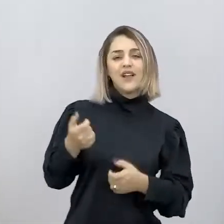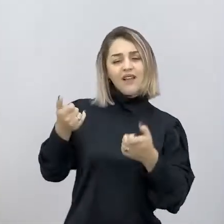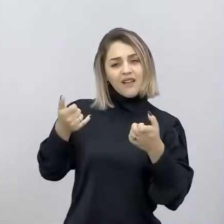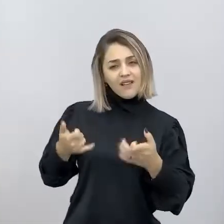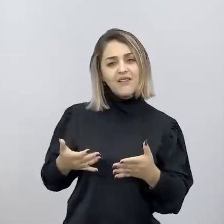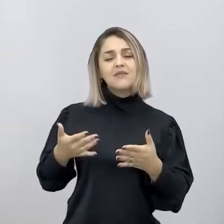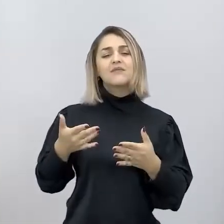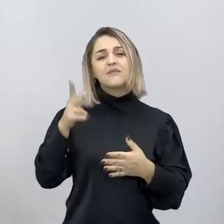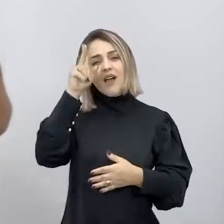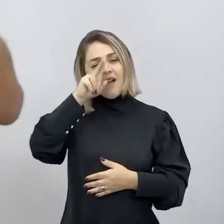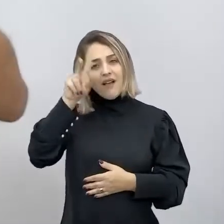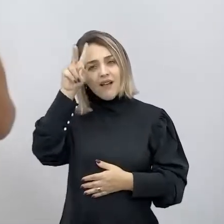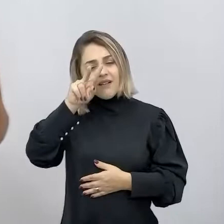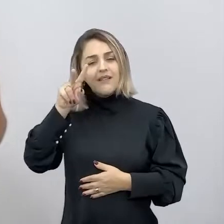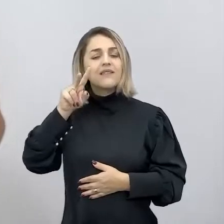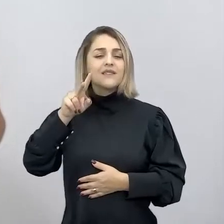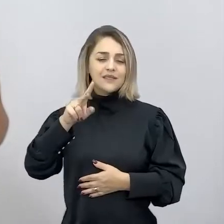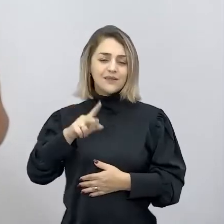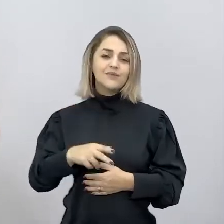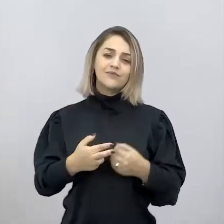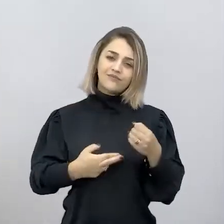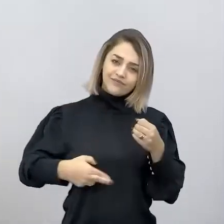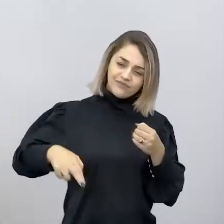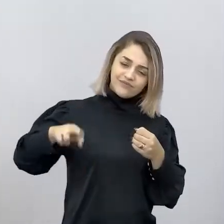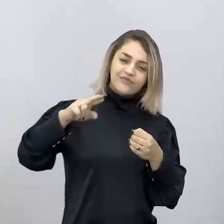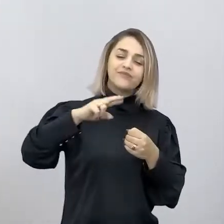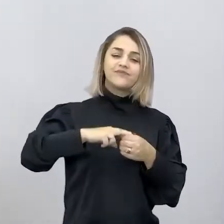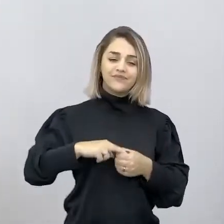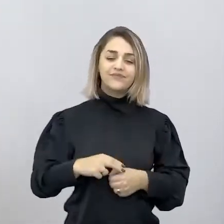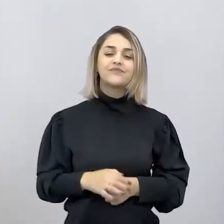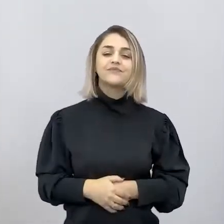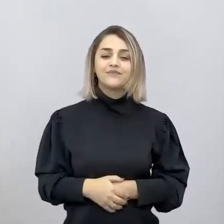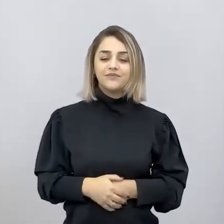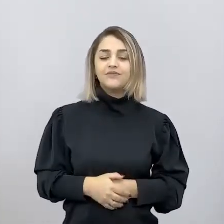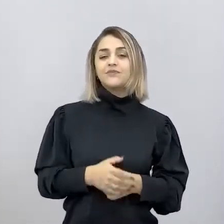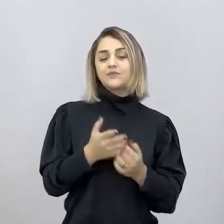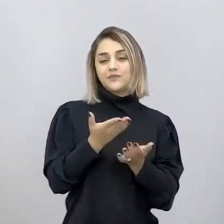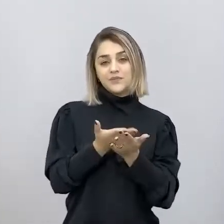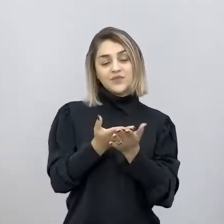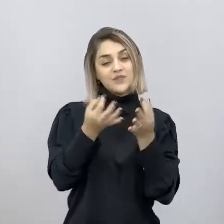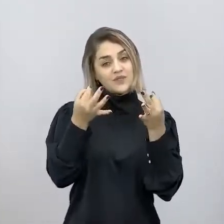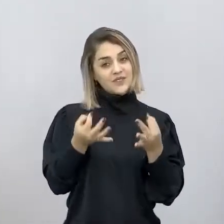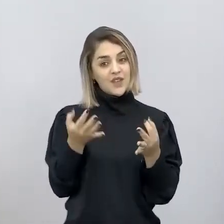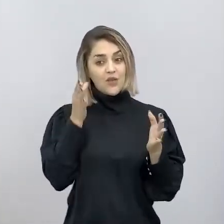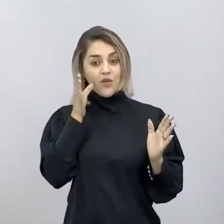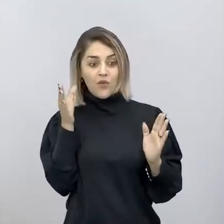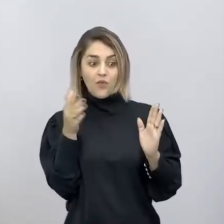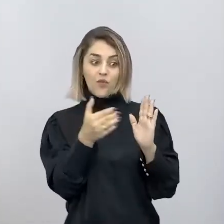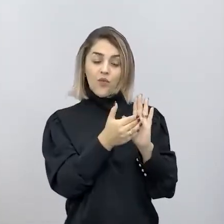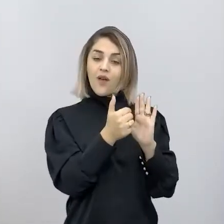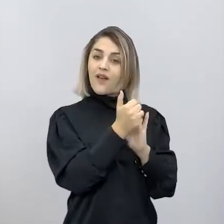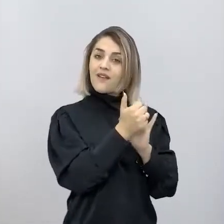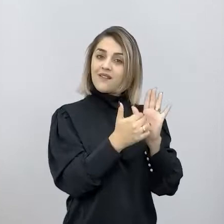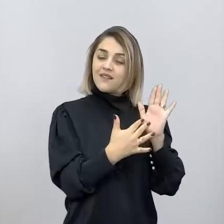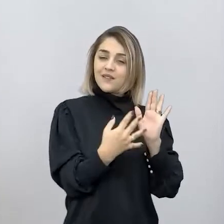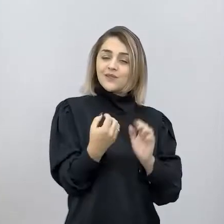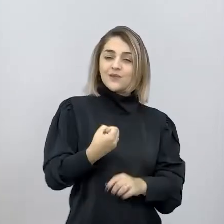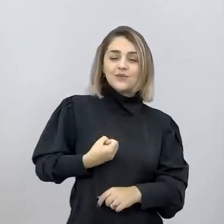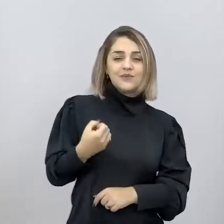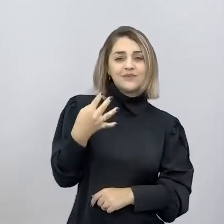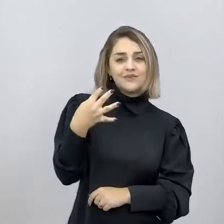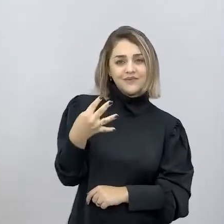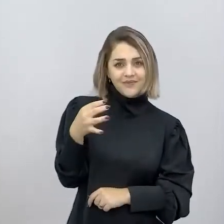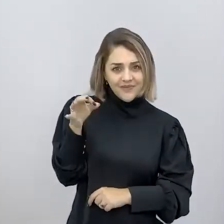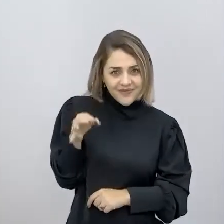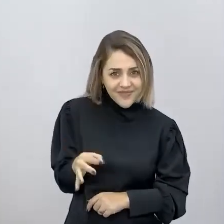outras que ela estava, para a gente poder, né, chegar nas ideias e convergir tudo direitinho para ir para a atividade 4. Certo? Então